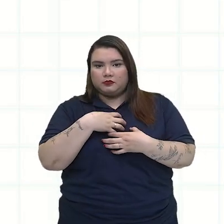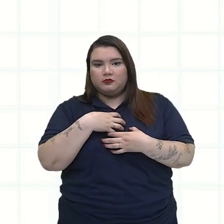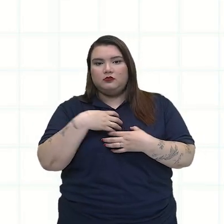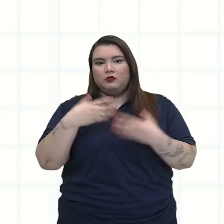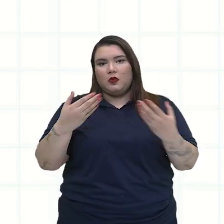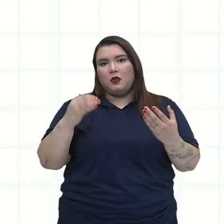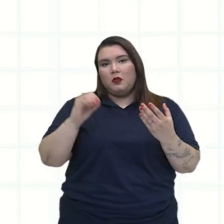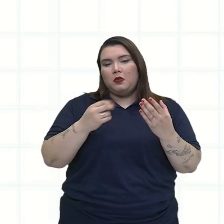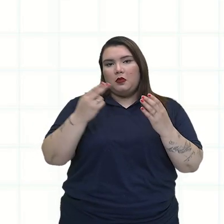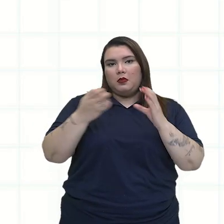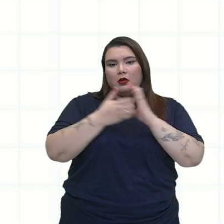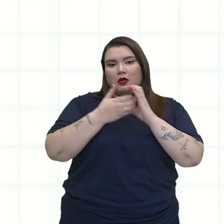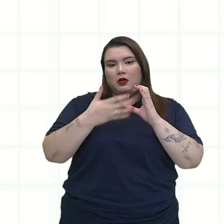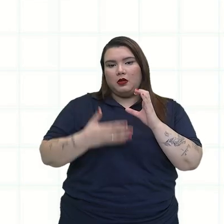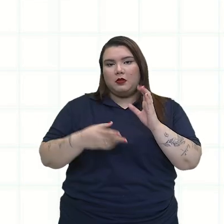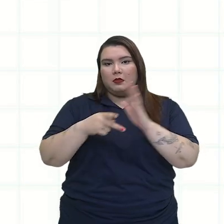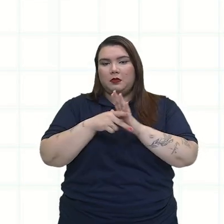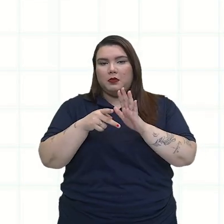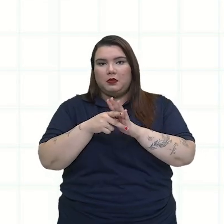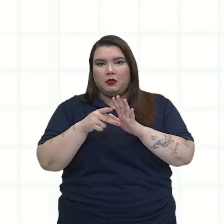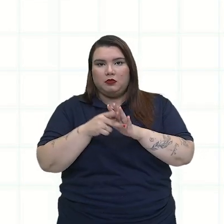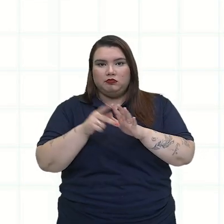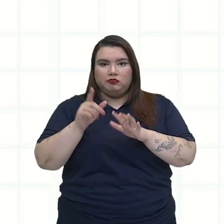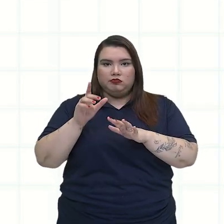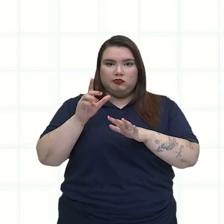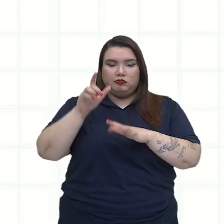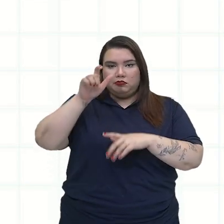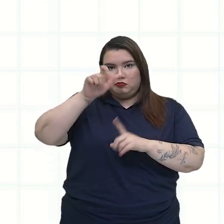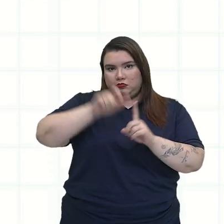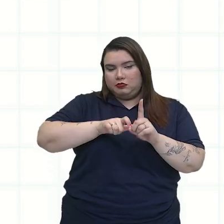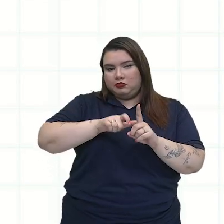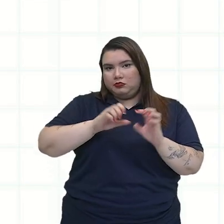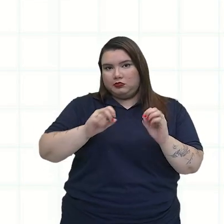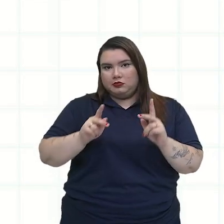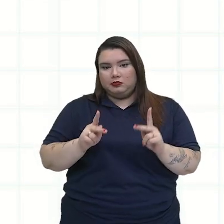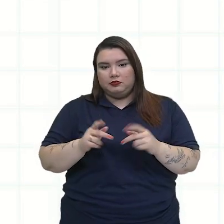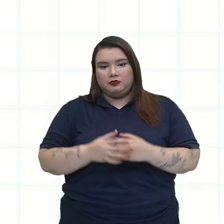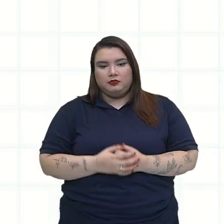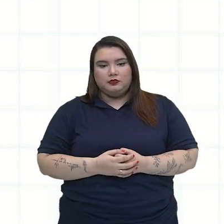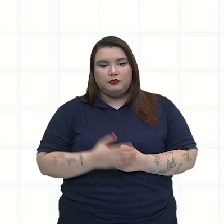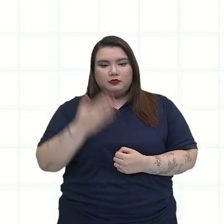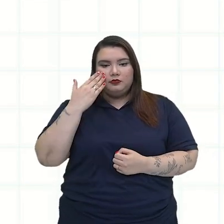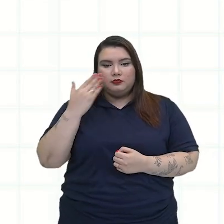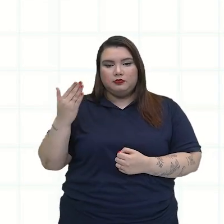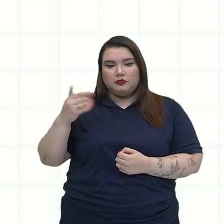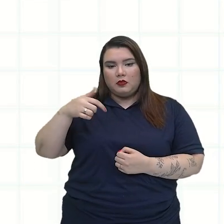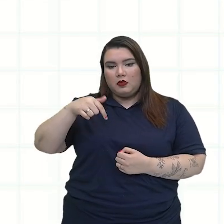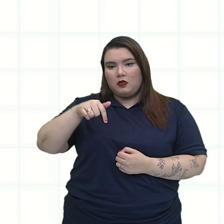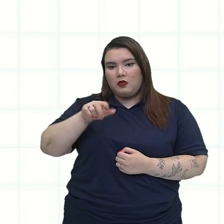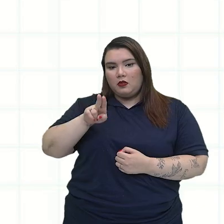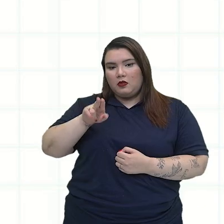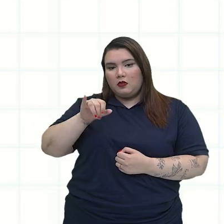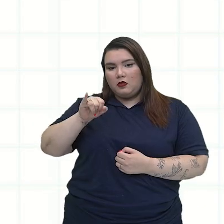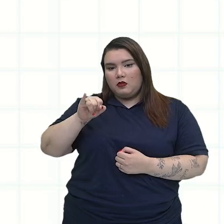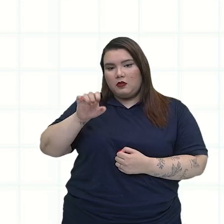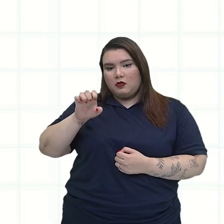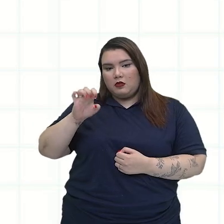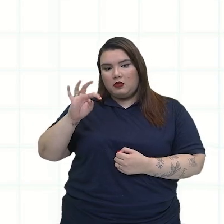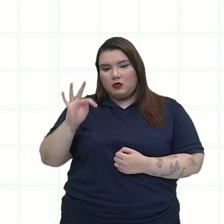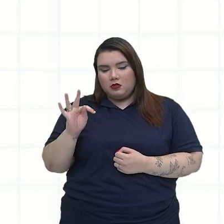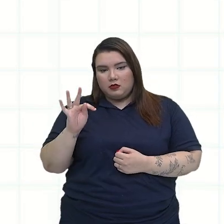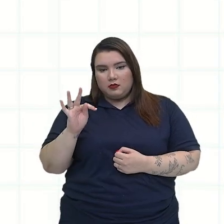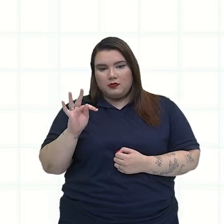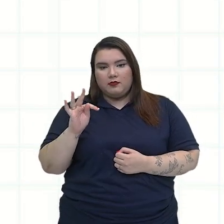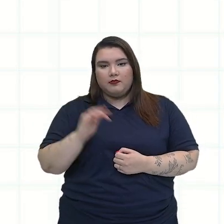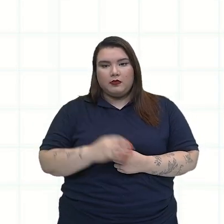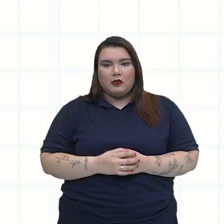alguma característica da personalidade, ok? Temos aqui o quiet, certo? Isso quer